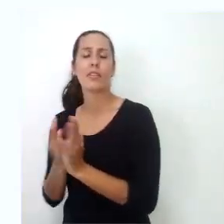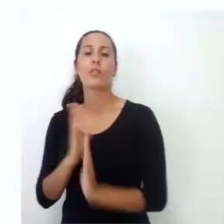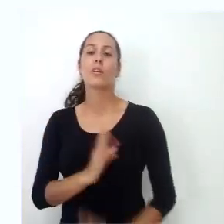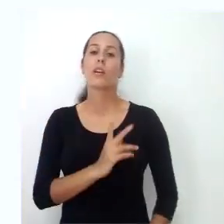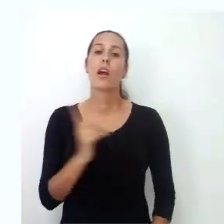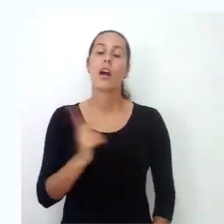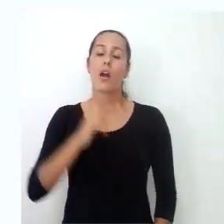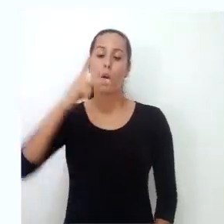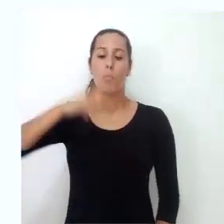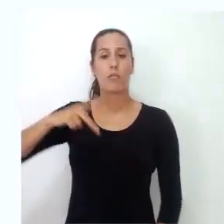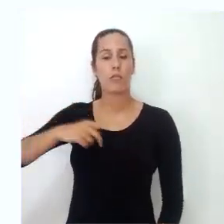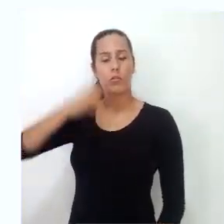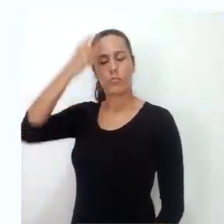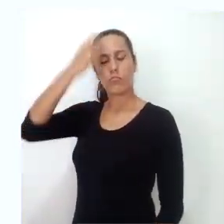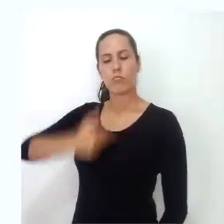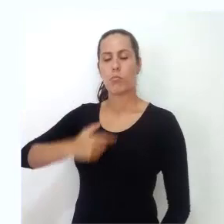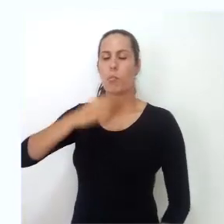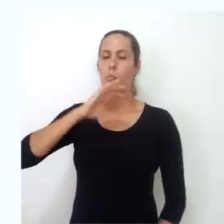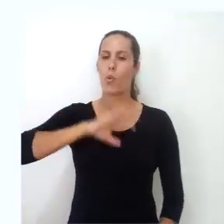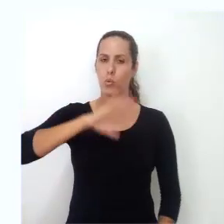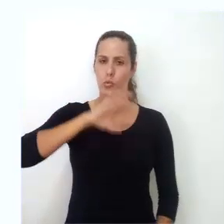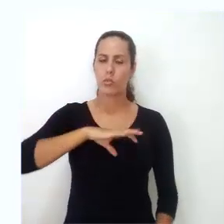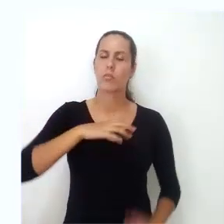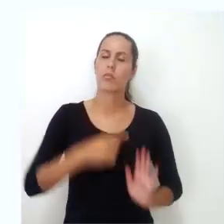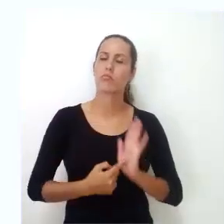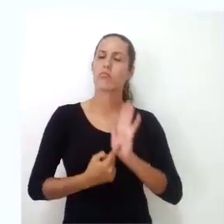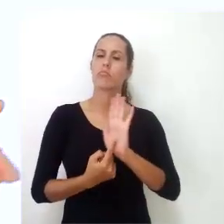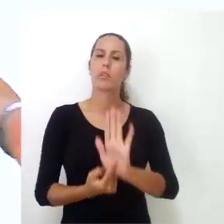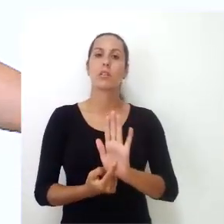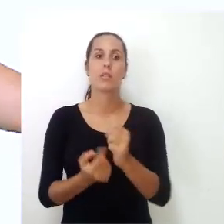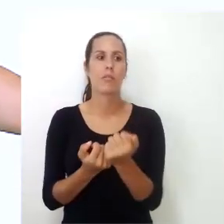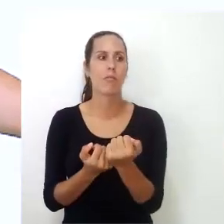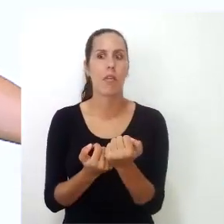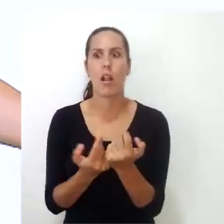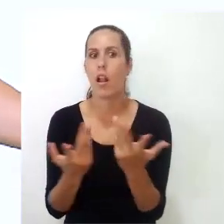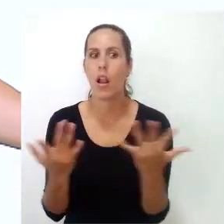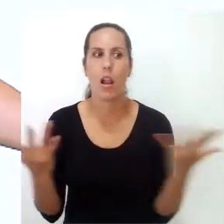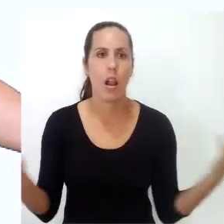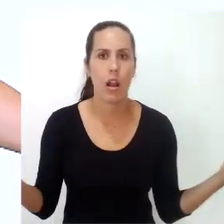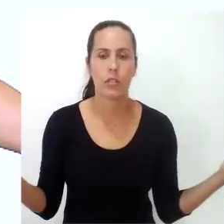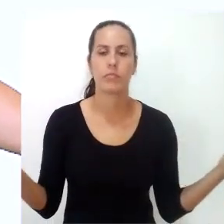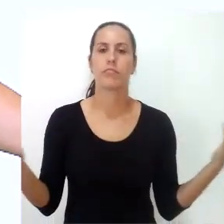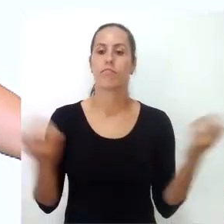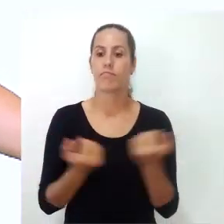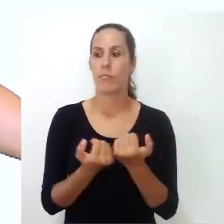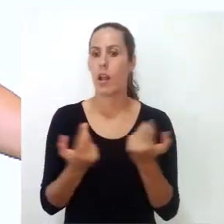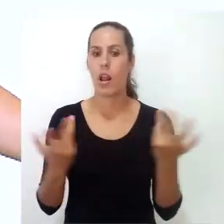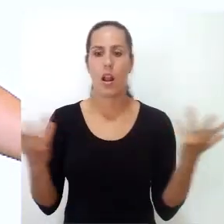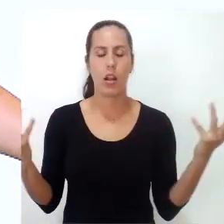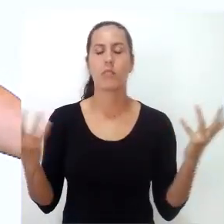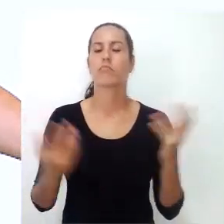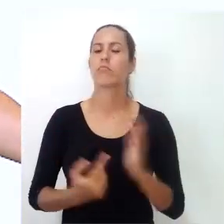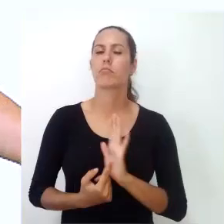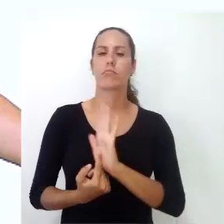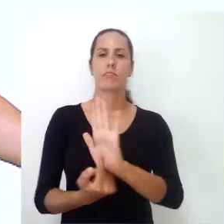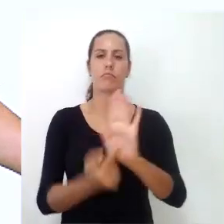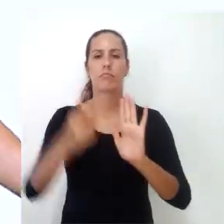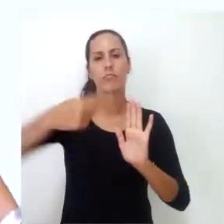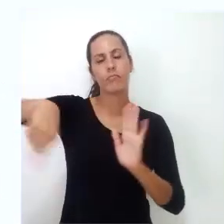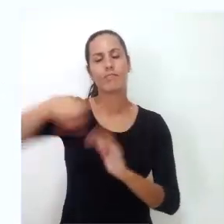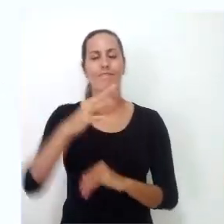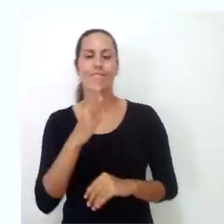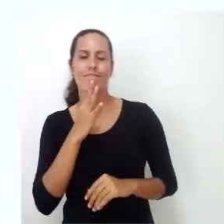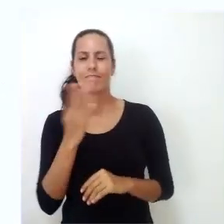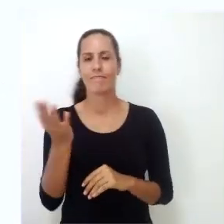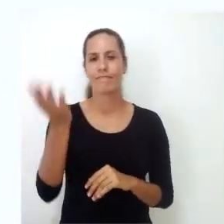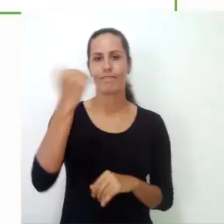portuguesa, em especial, vai apresentar a vocês uma gama de textos normativos, textos